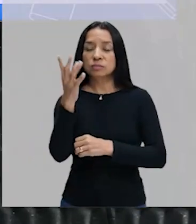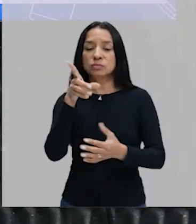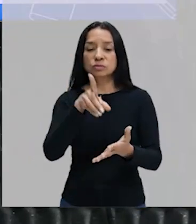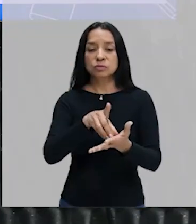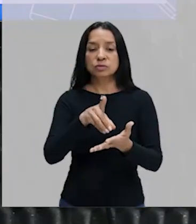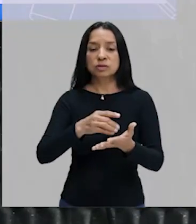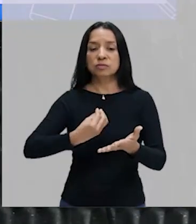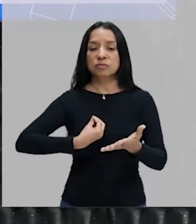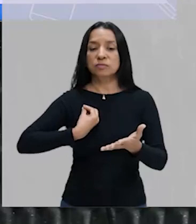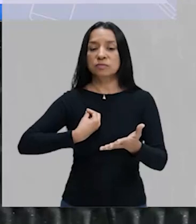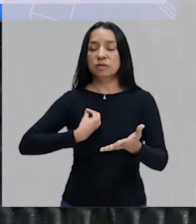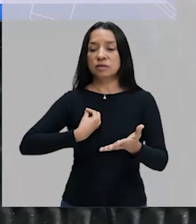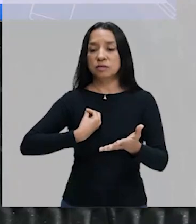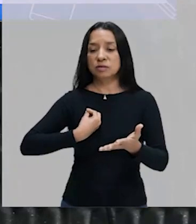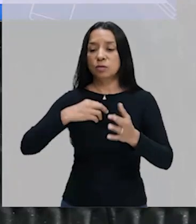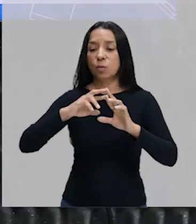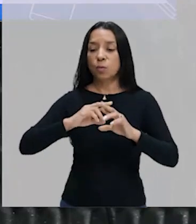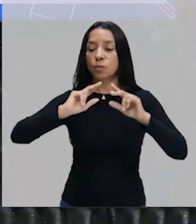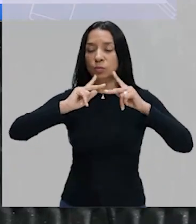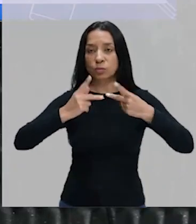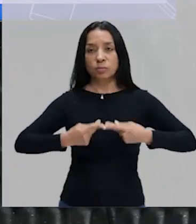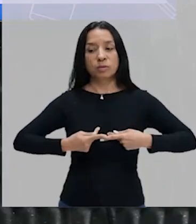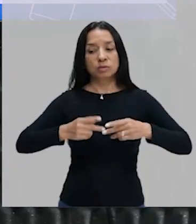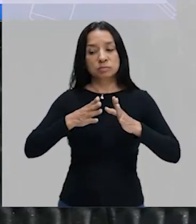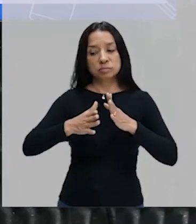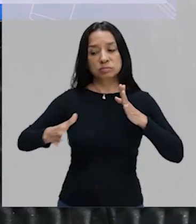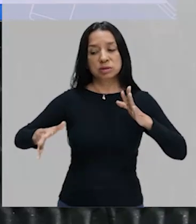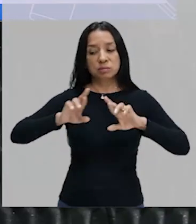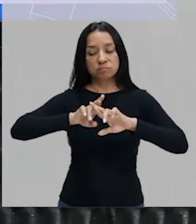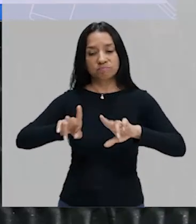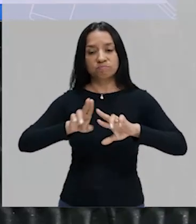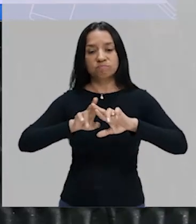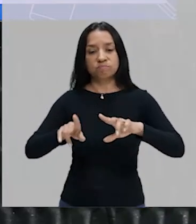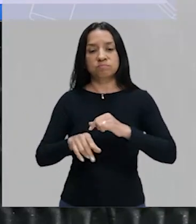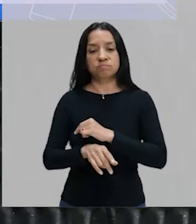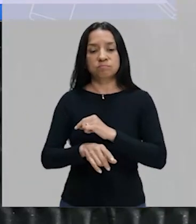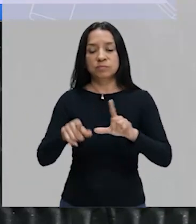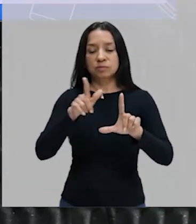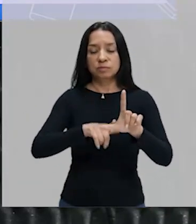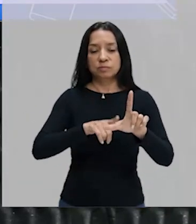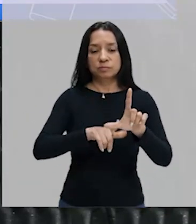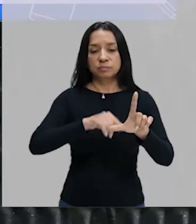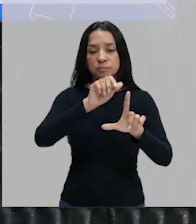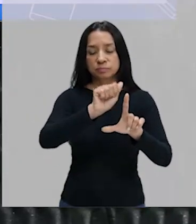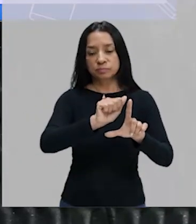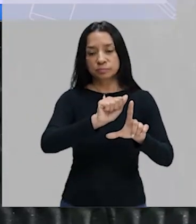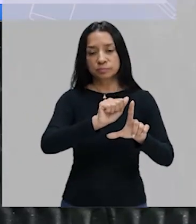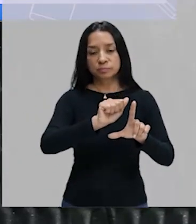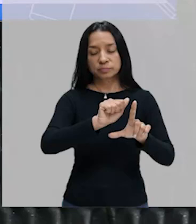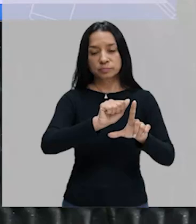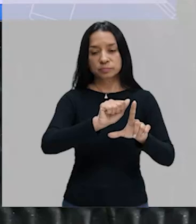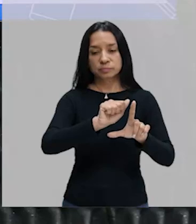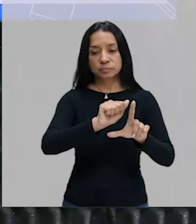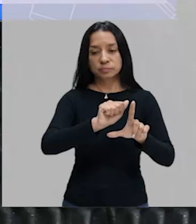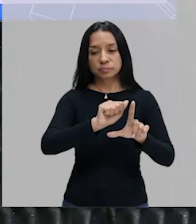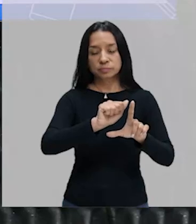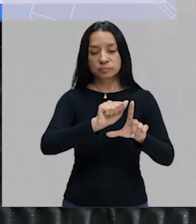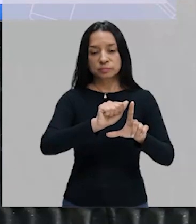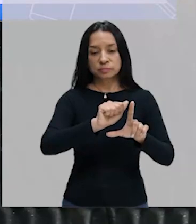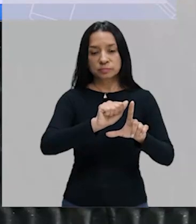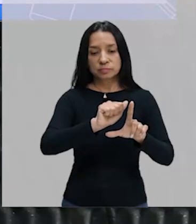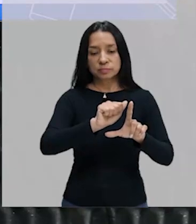né? Mas vamos lá. Letra A. A extinção dos dinossauros ocorreu no período Cretáceo. E os